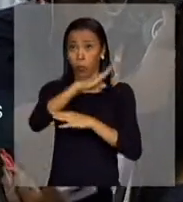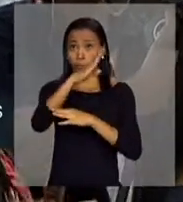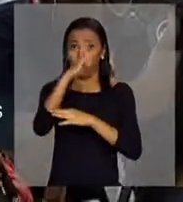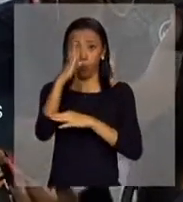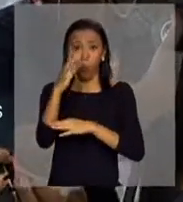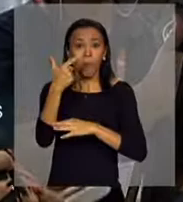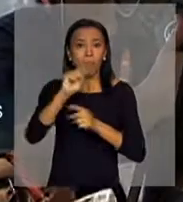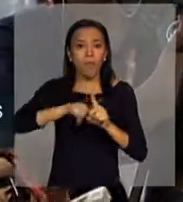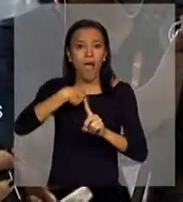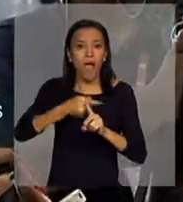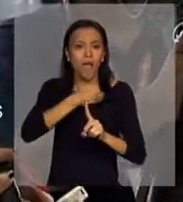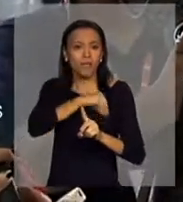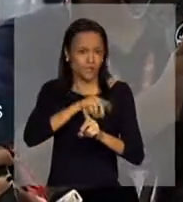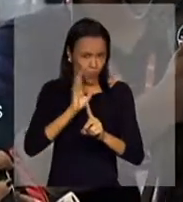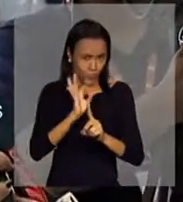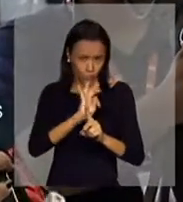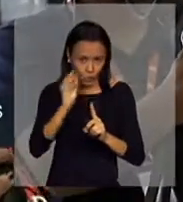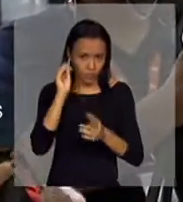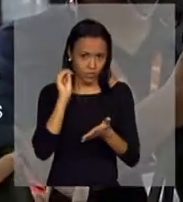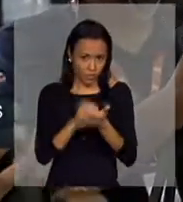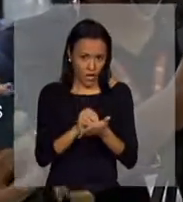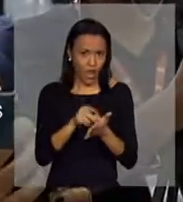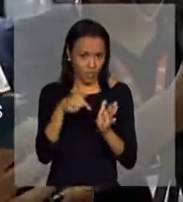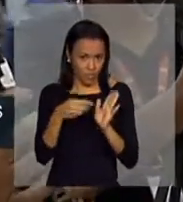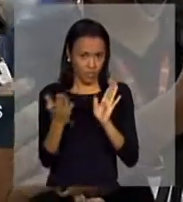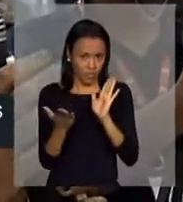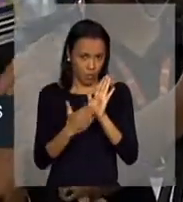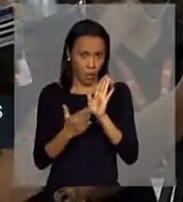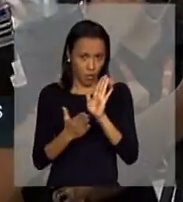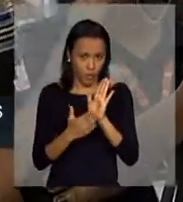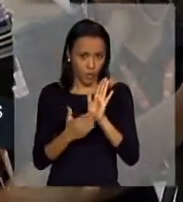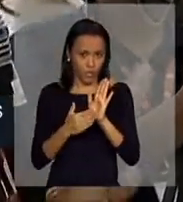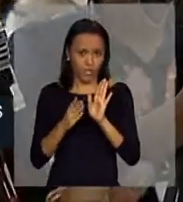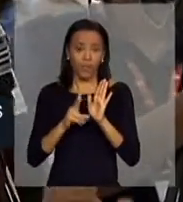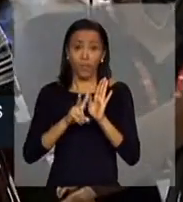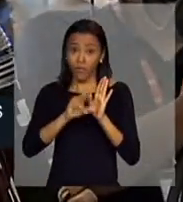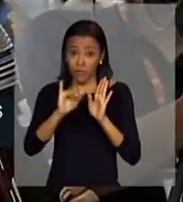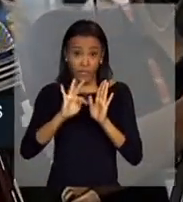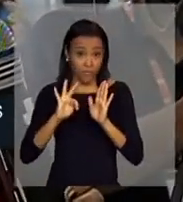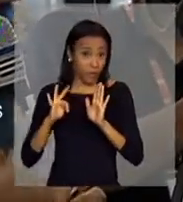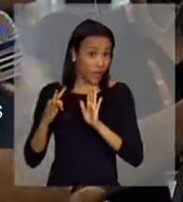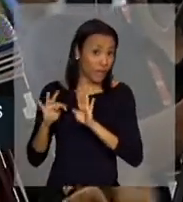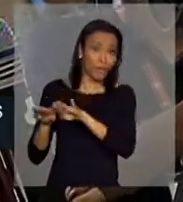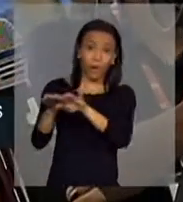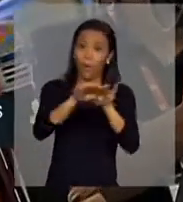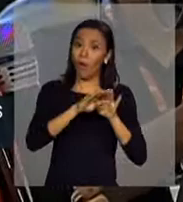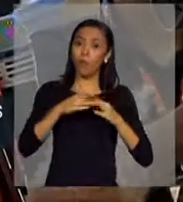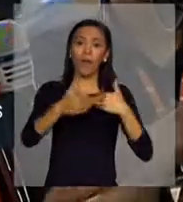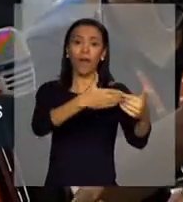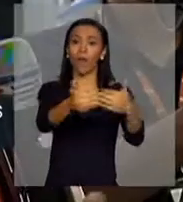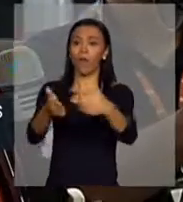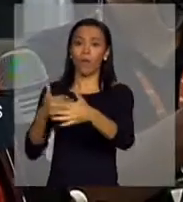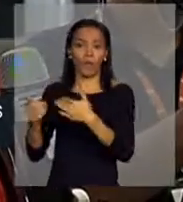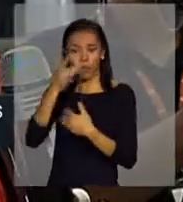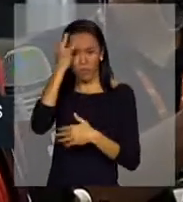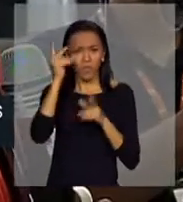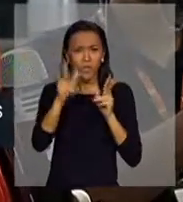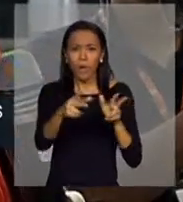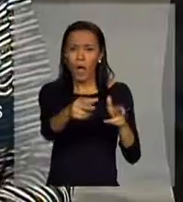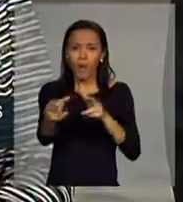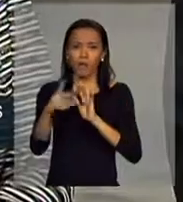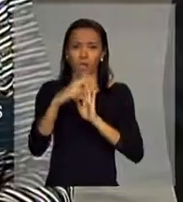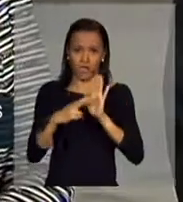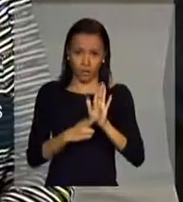já está contemplado nessa proposta? Está. Vai valer para, como vale para qualquer trabalhador, vai valer nos mesmos moldes